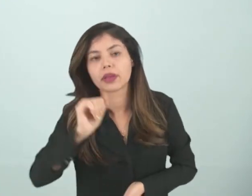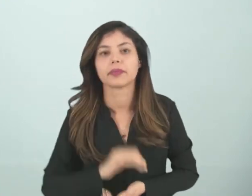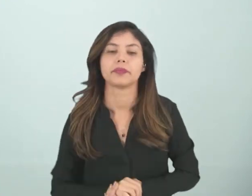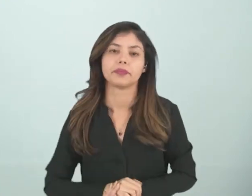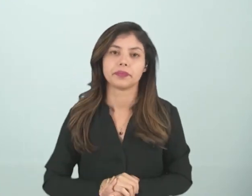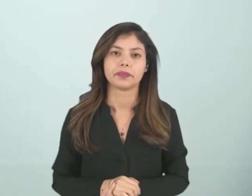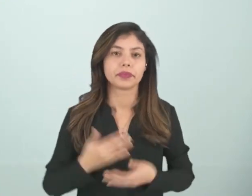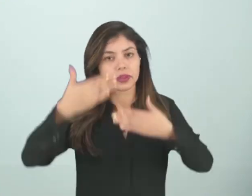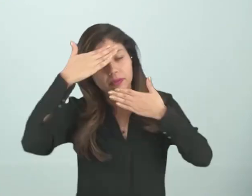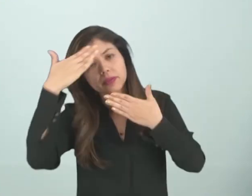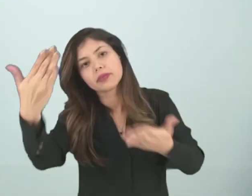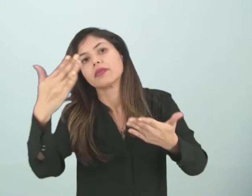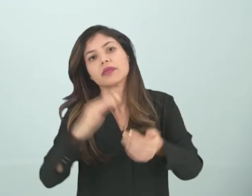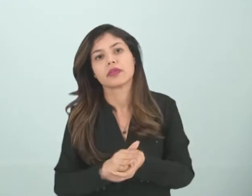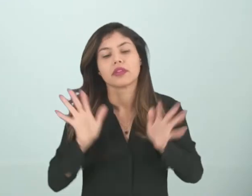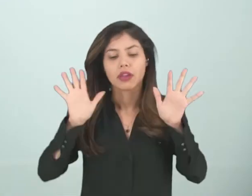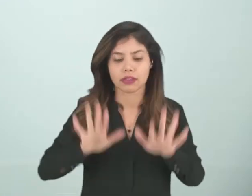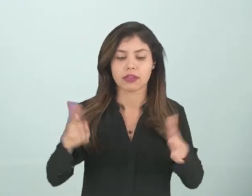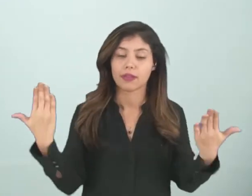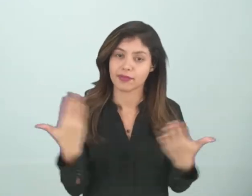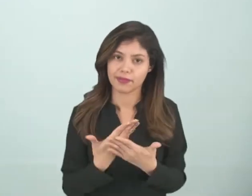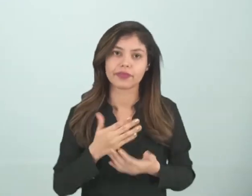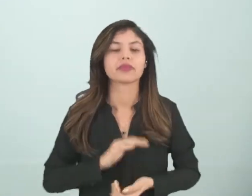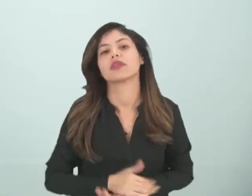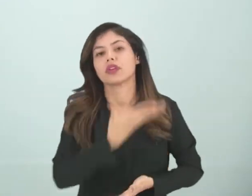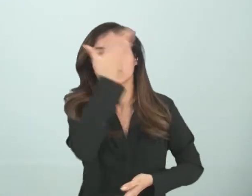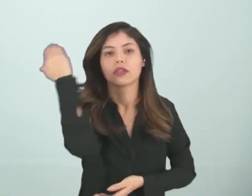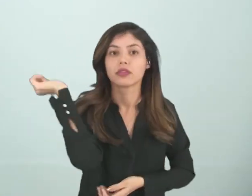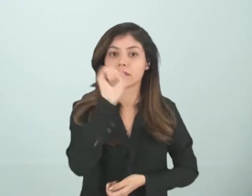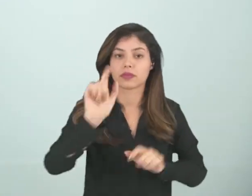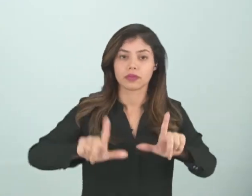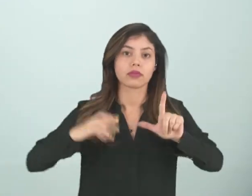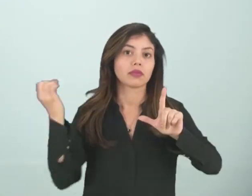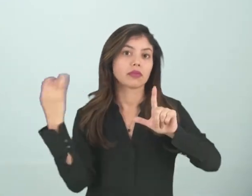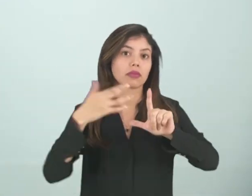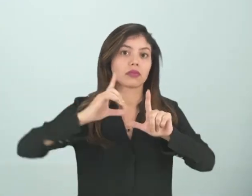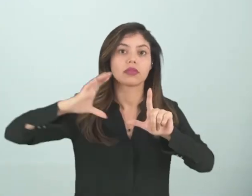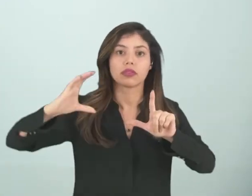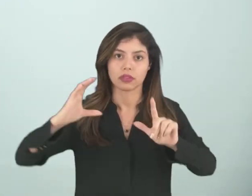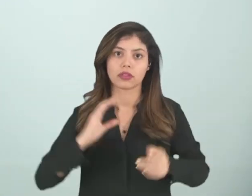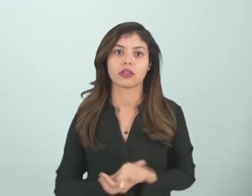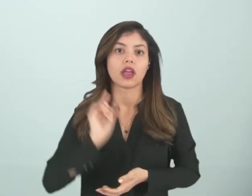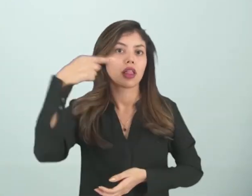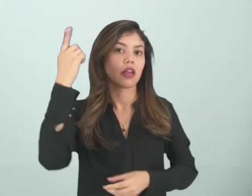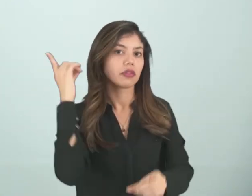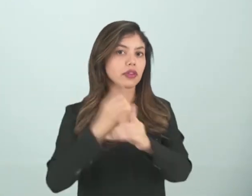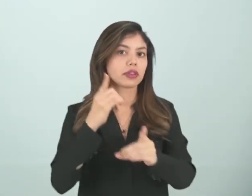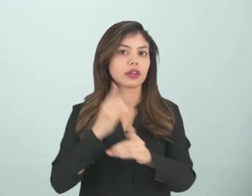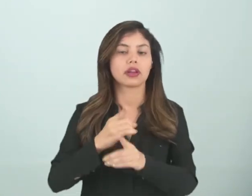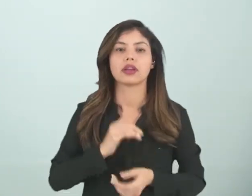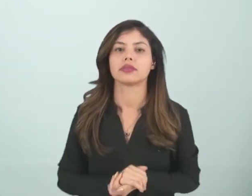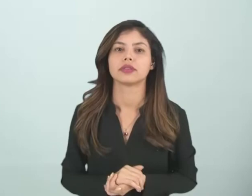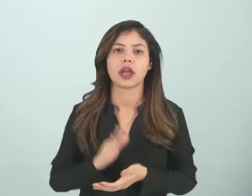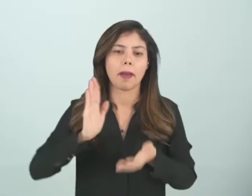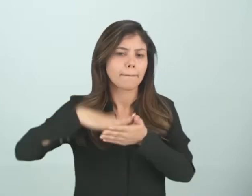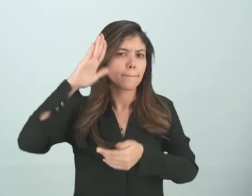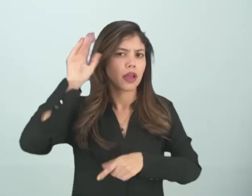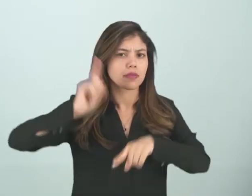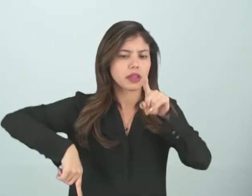exotérmica. Então obrigado por ficar comigo até aqui. Não esqueça de acessar a plataforma Eduque. Lá você encontrará